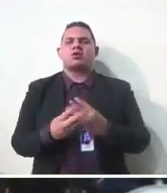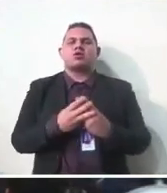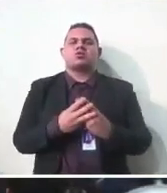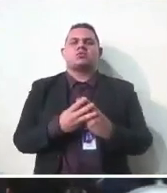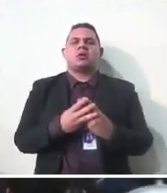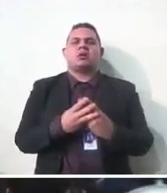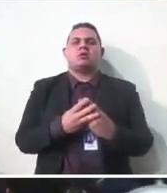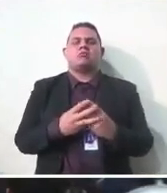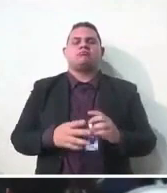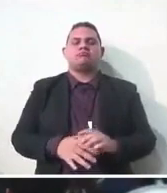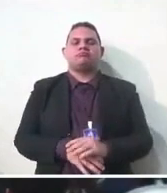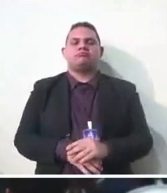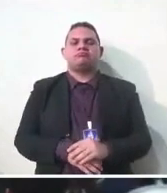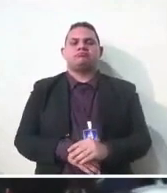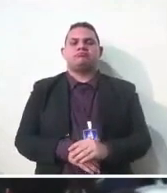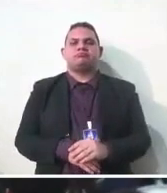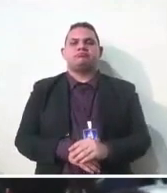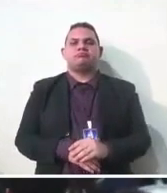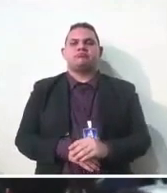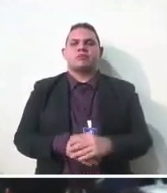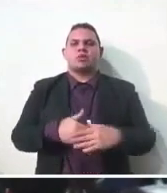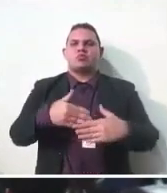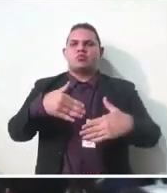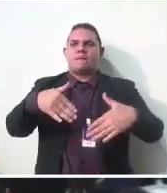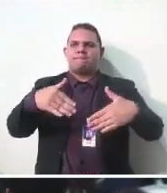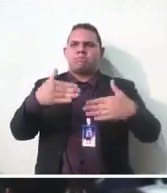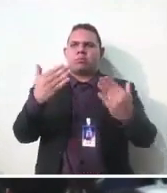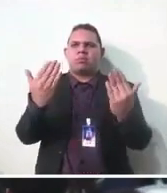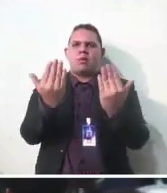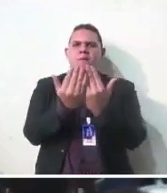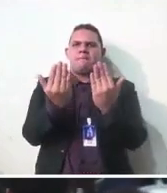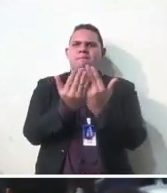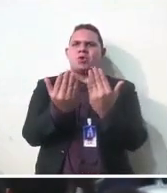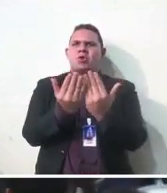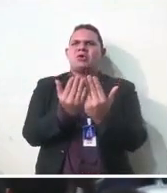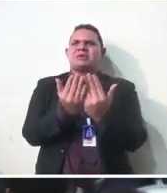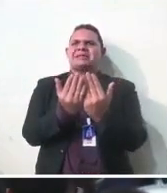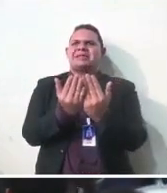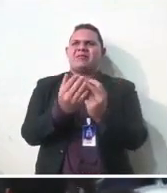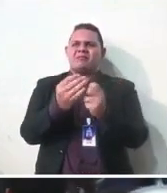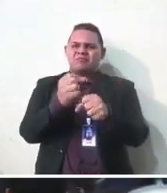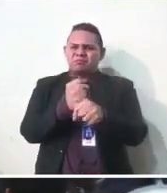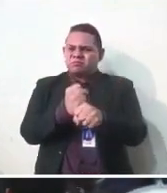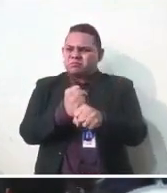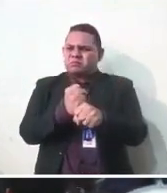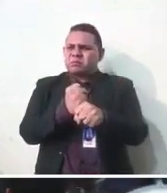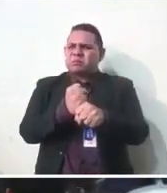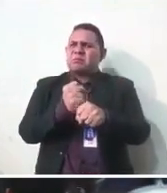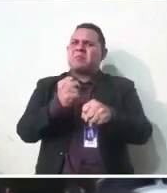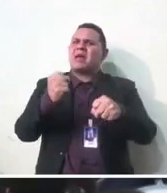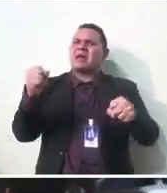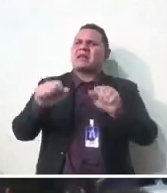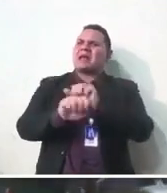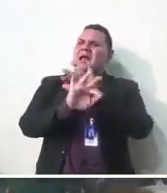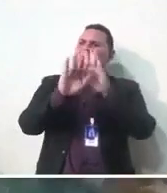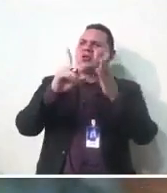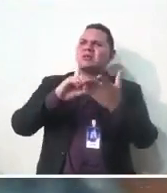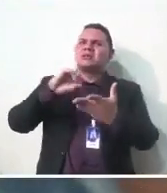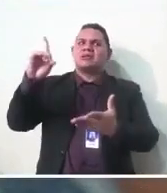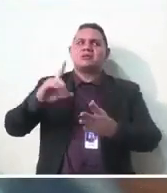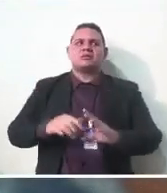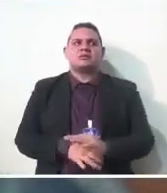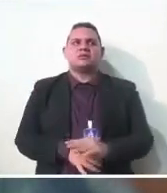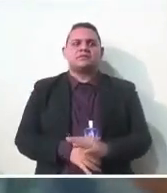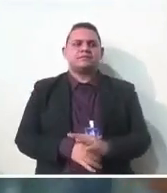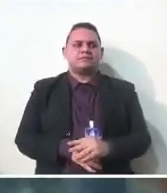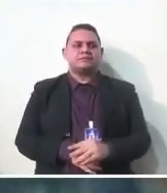de Jerusalém não comportava a glória de um rei vencedor. Tinham que aumentar e alargar, e mesmo assim não